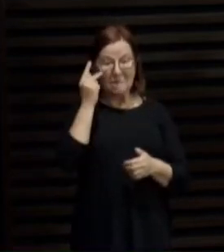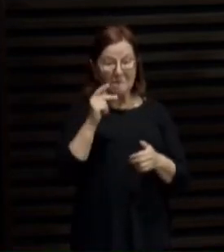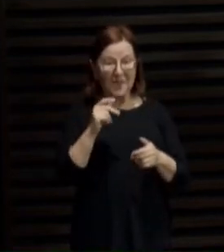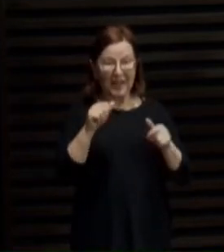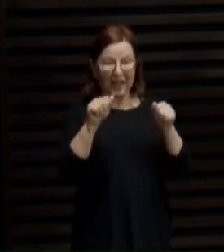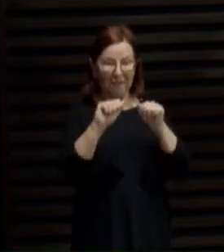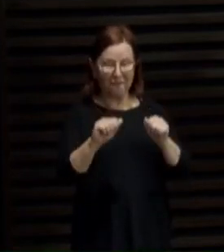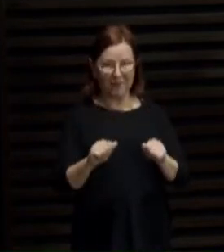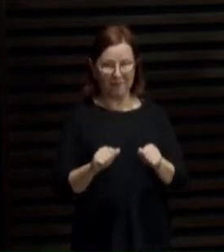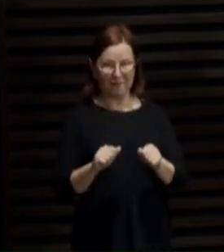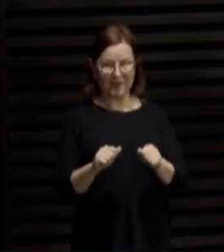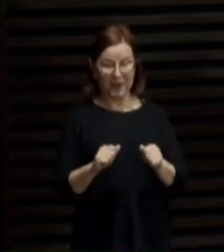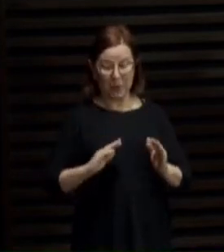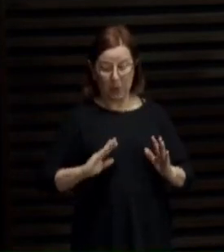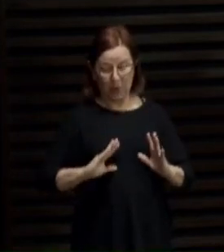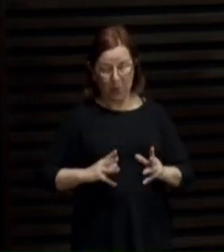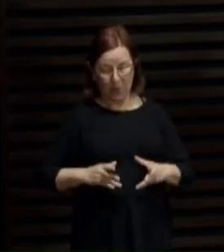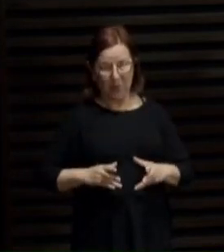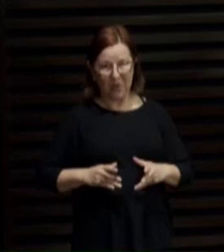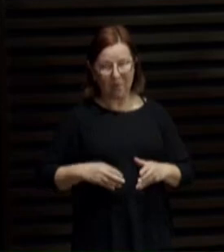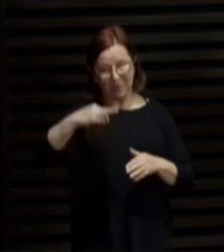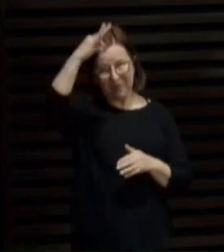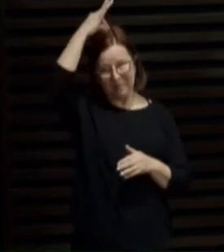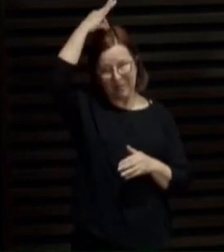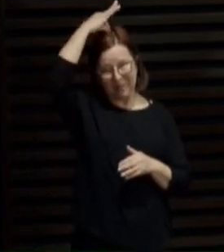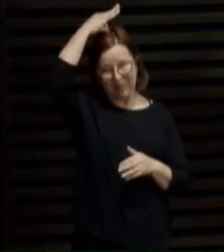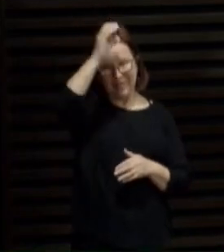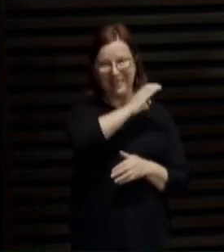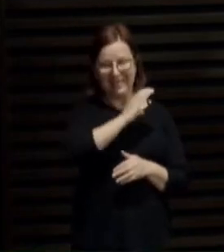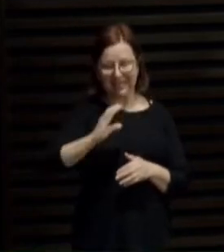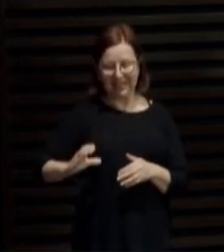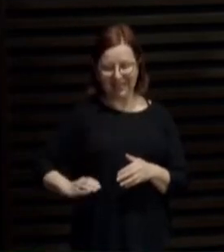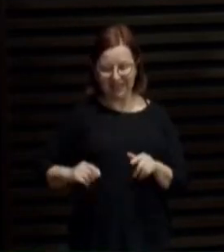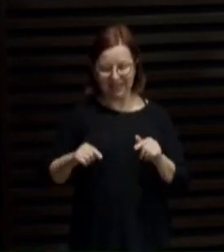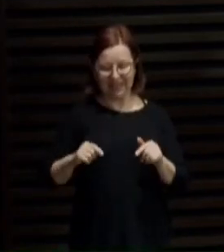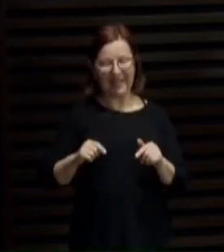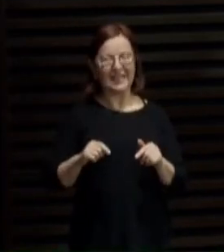de Cristo no mundo, por meio da revelação do Espírito Santo.